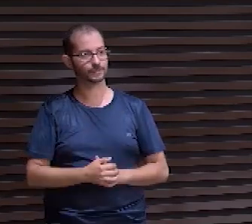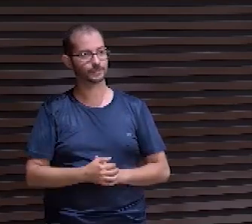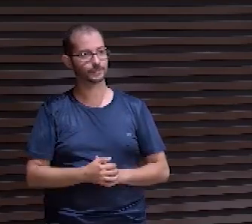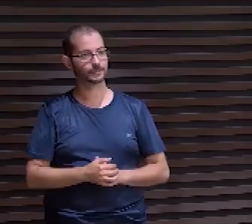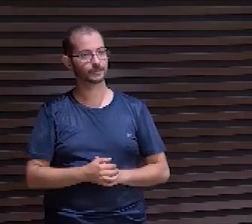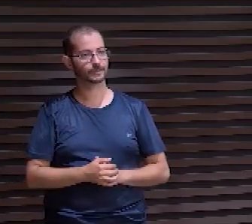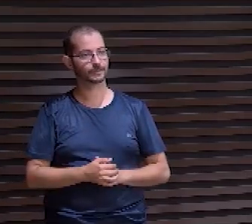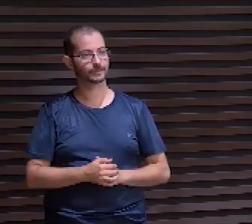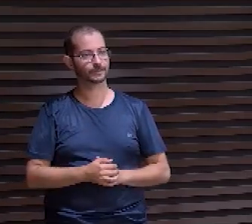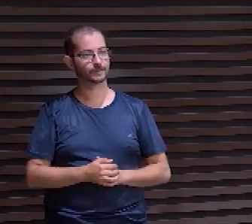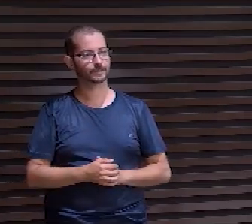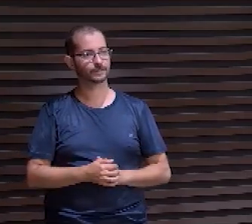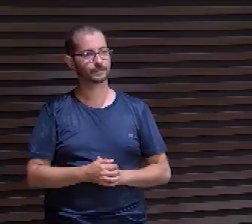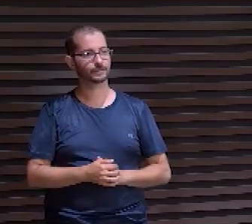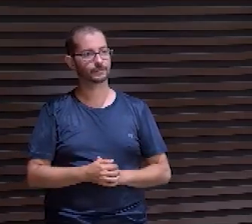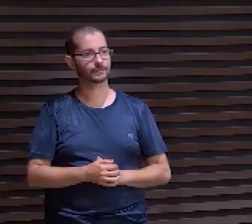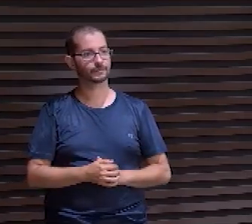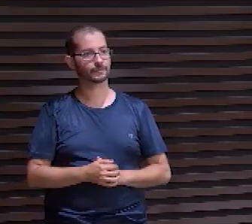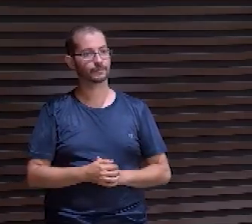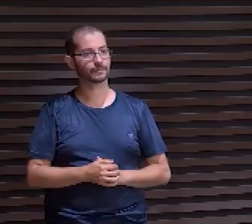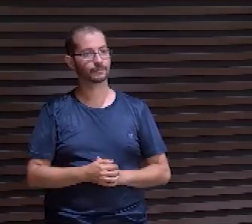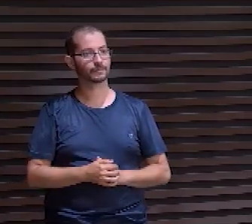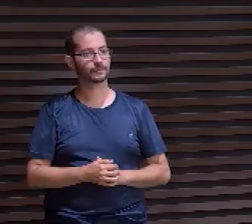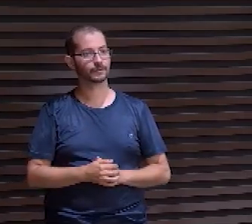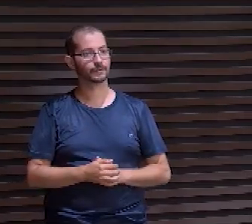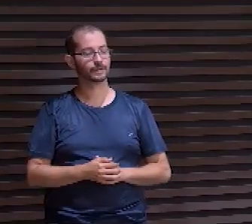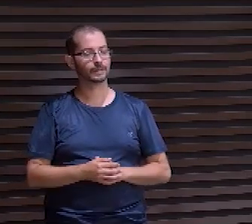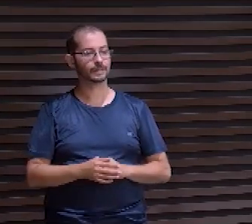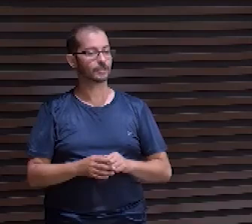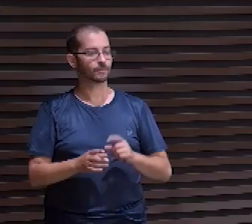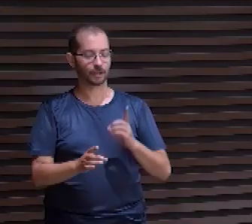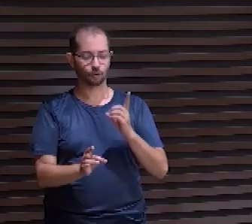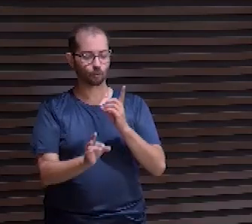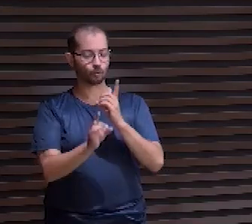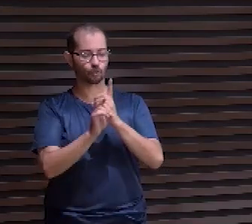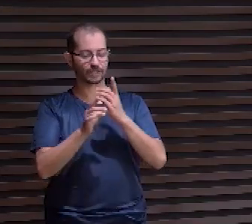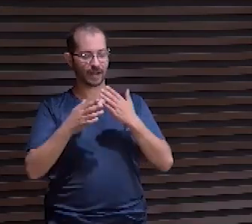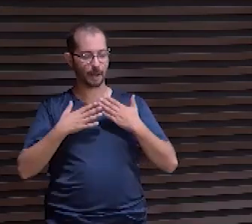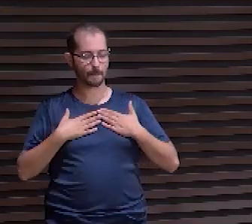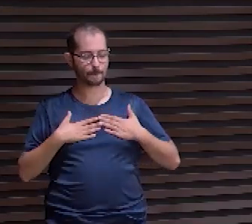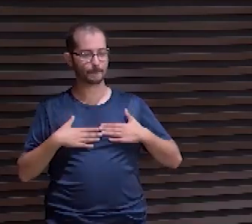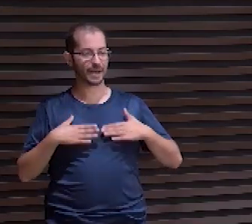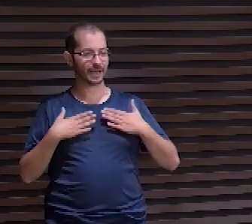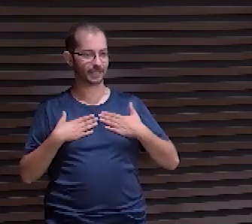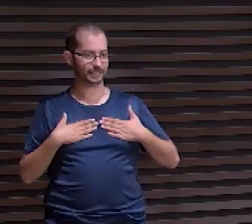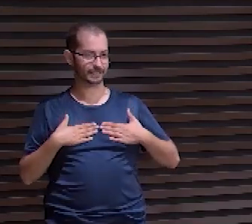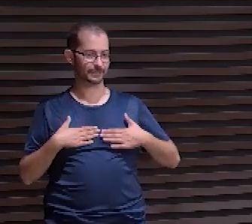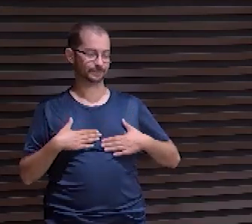Você não vai encontrar descanso para a sua alma. Ken Galp,